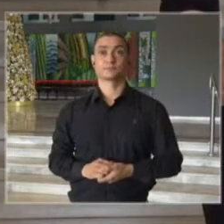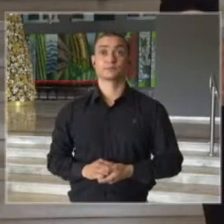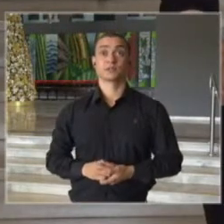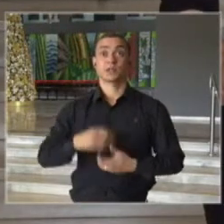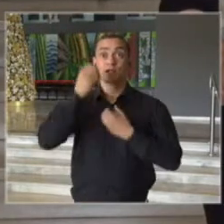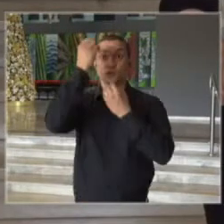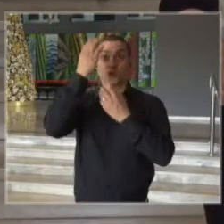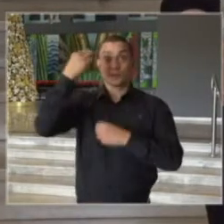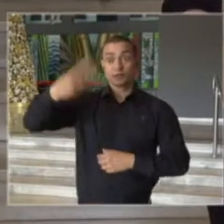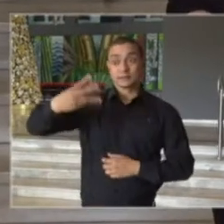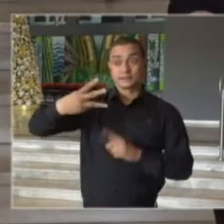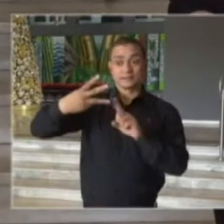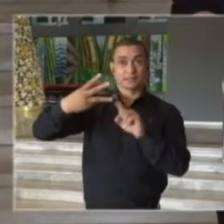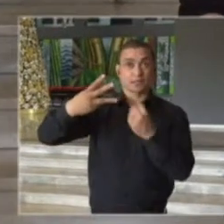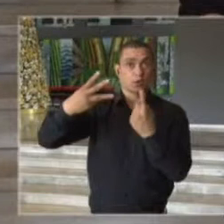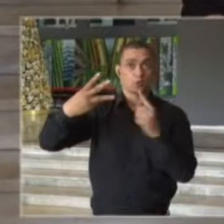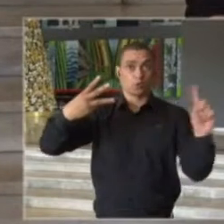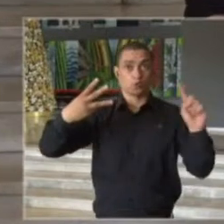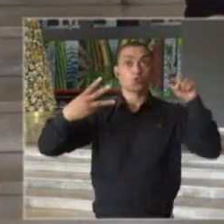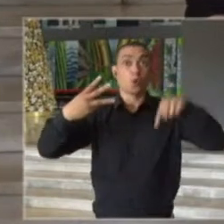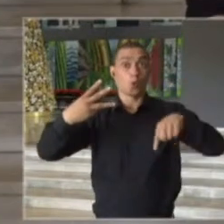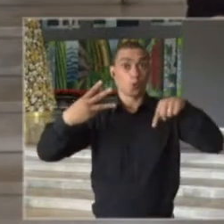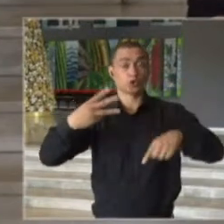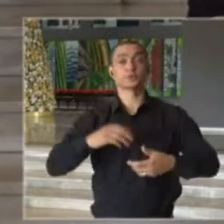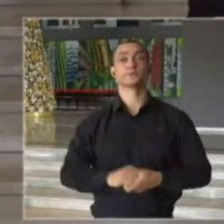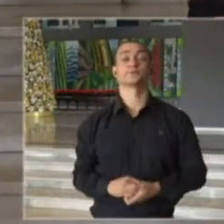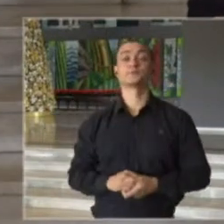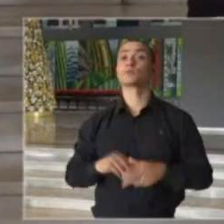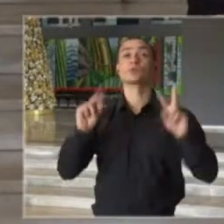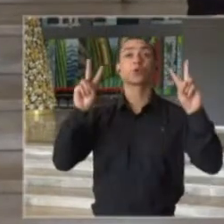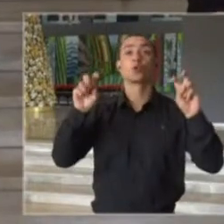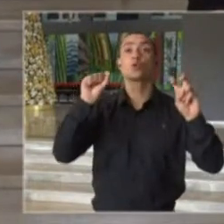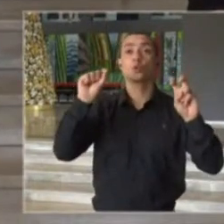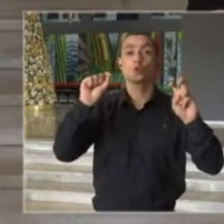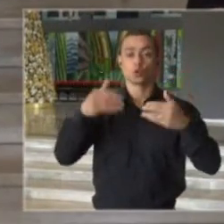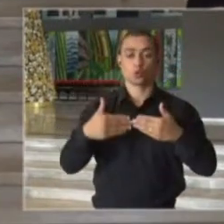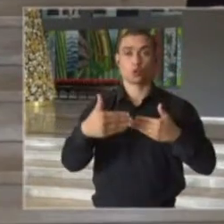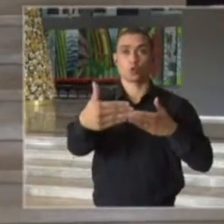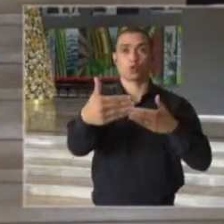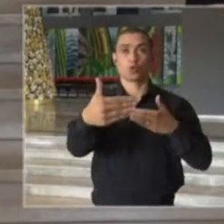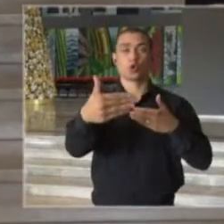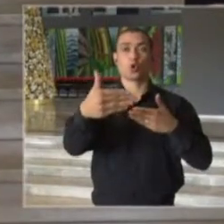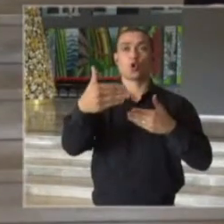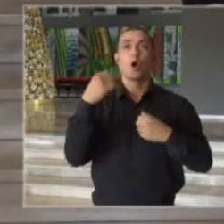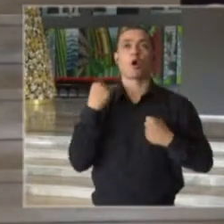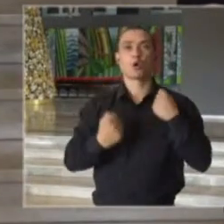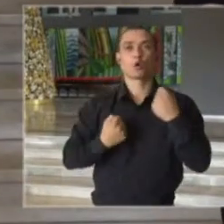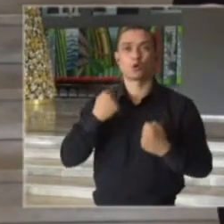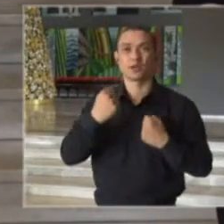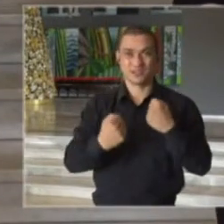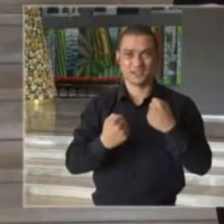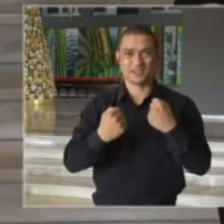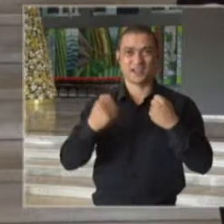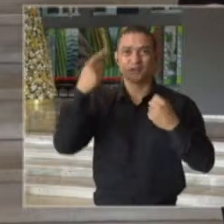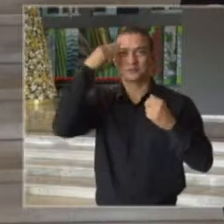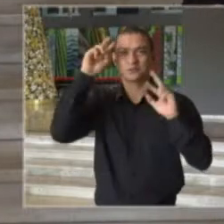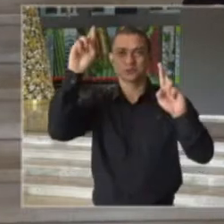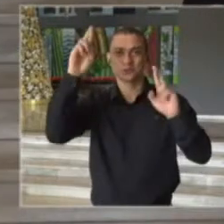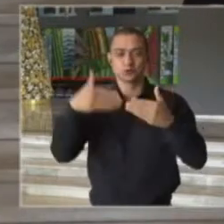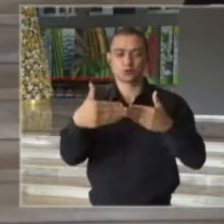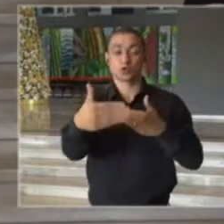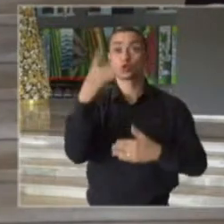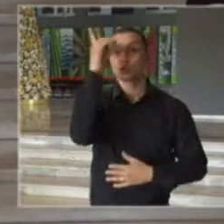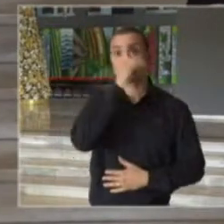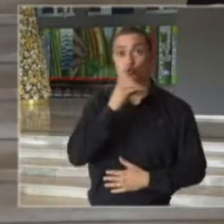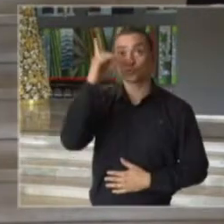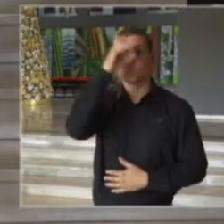Terceira e última informação da coletiva de hoje é sobre a Corrida da Esperança, que acontece no próximo